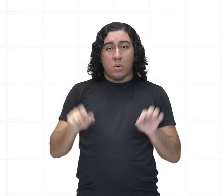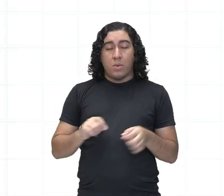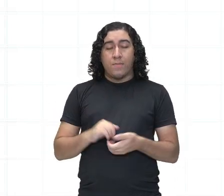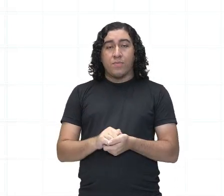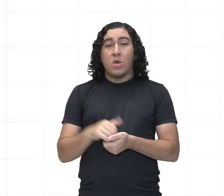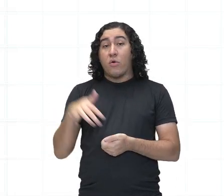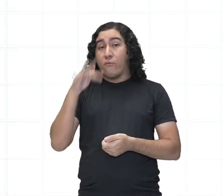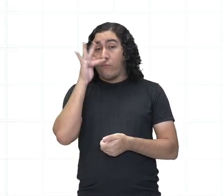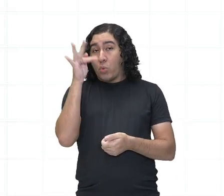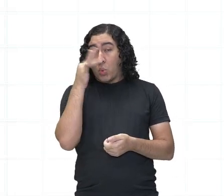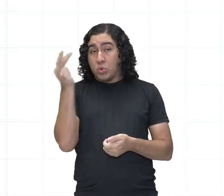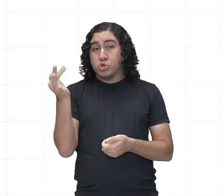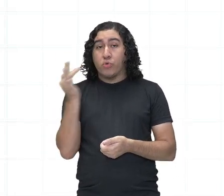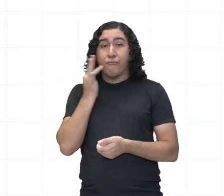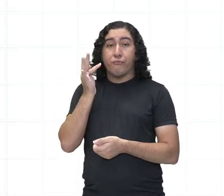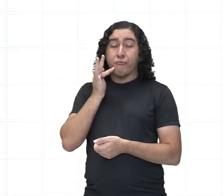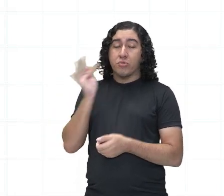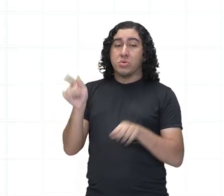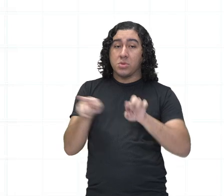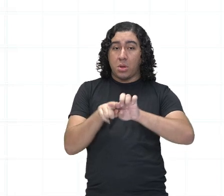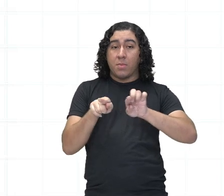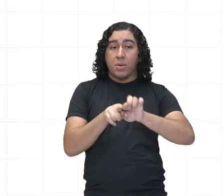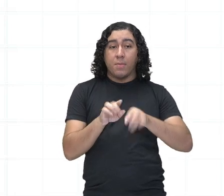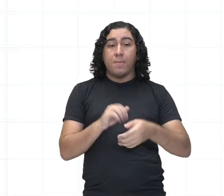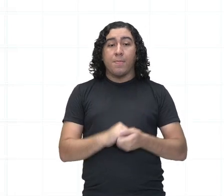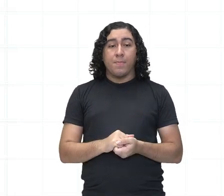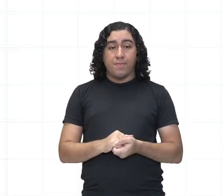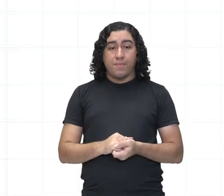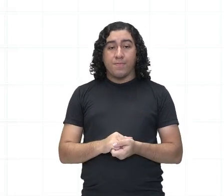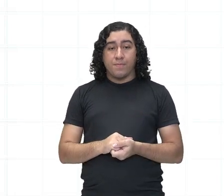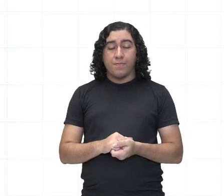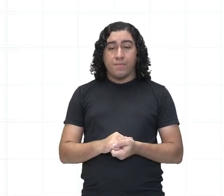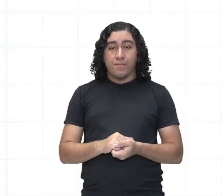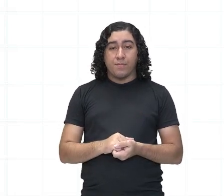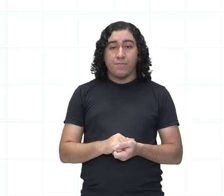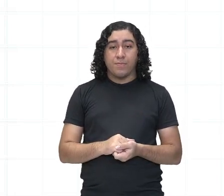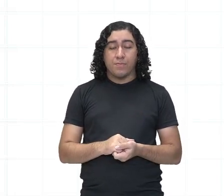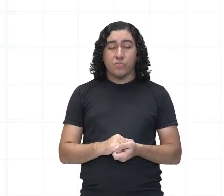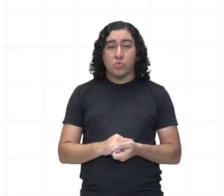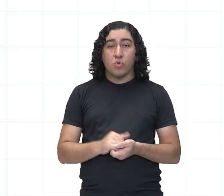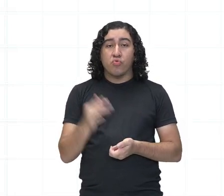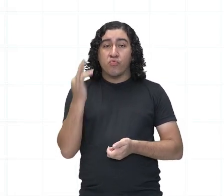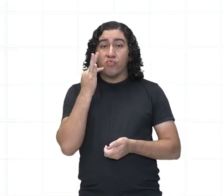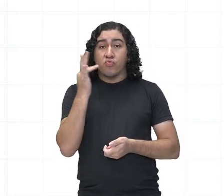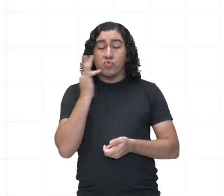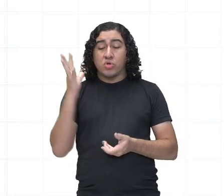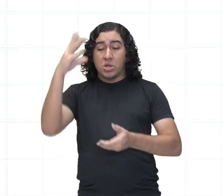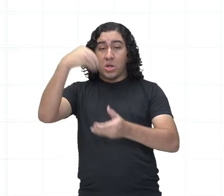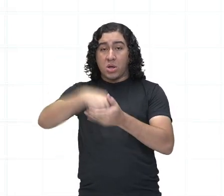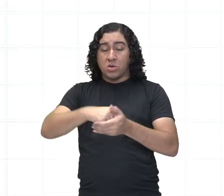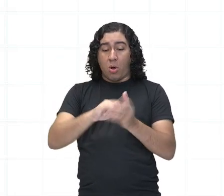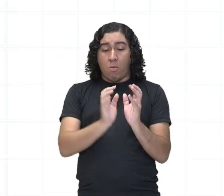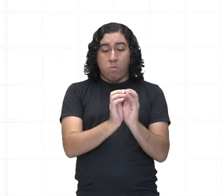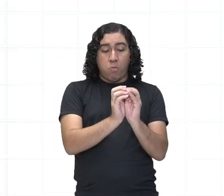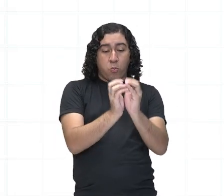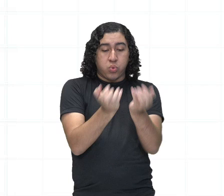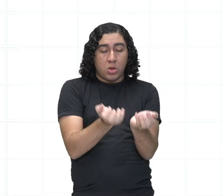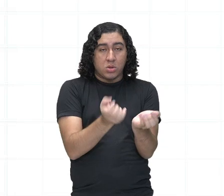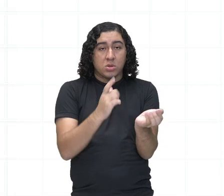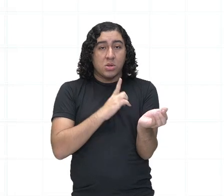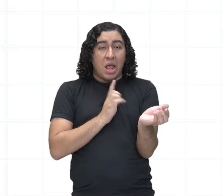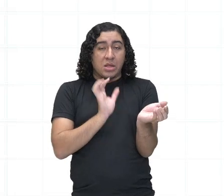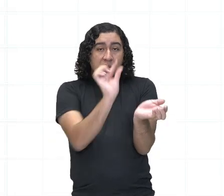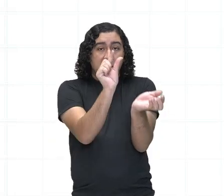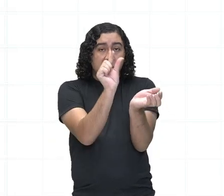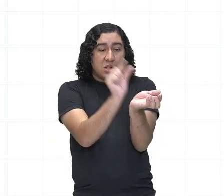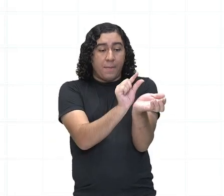e frutos, né? E lá dentro desses frutos, né, estão as sementes. E aí